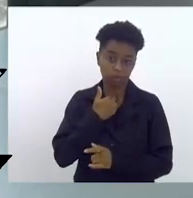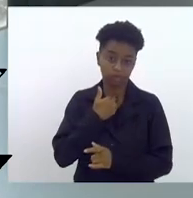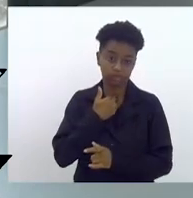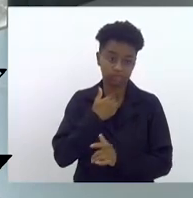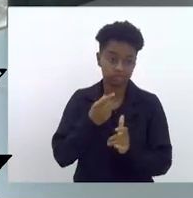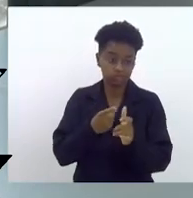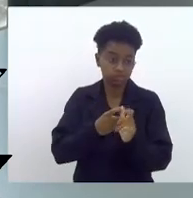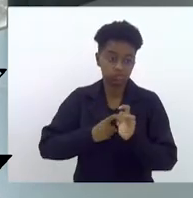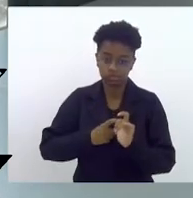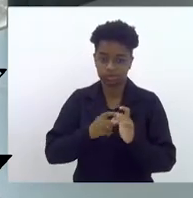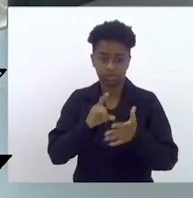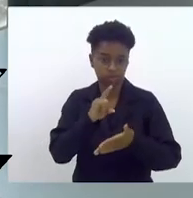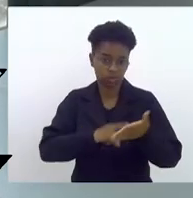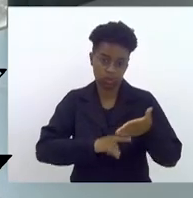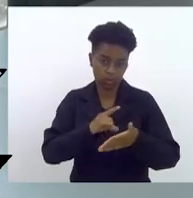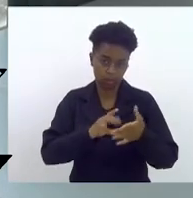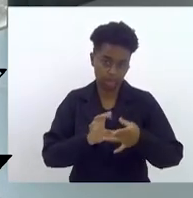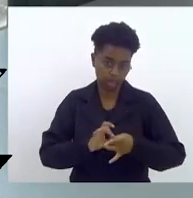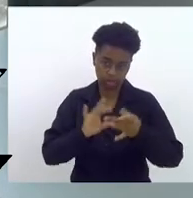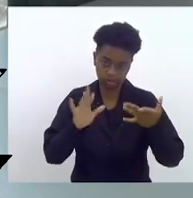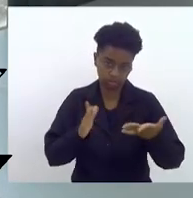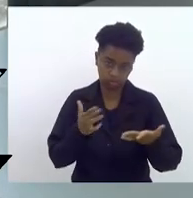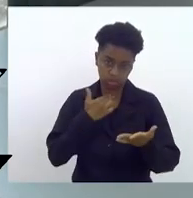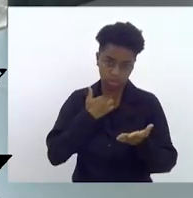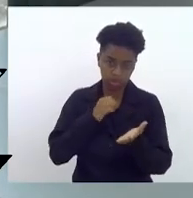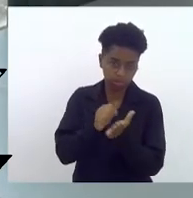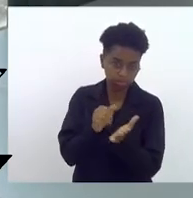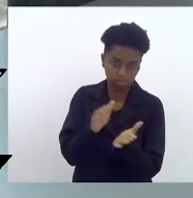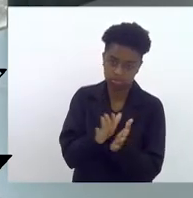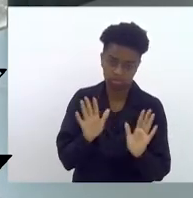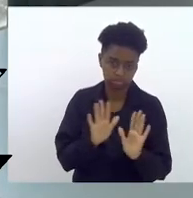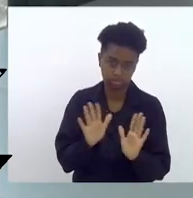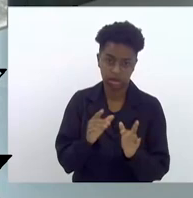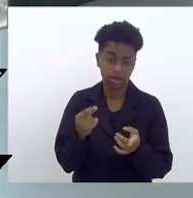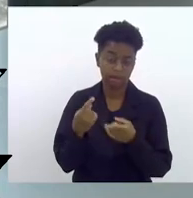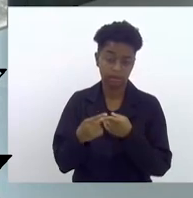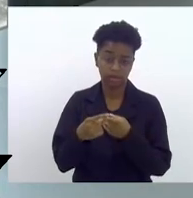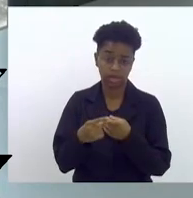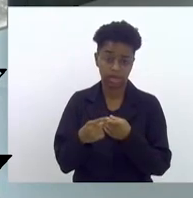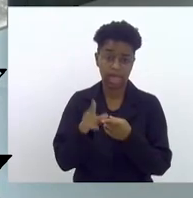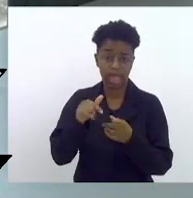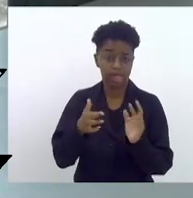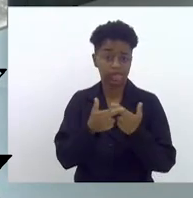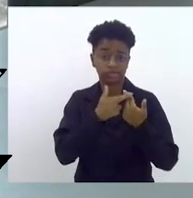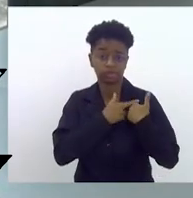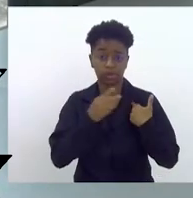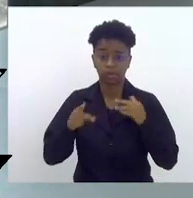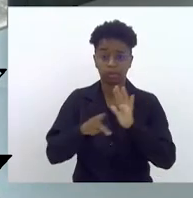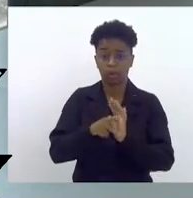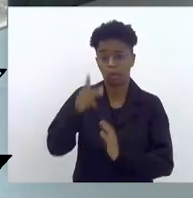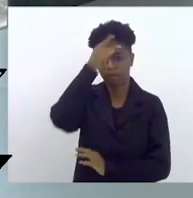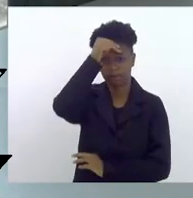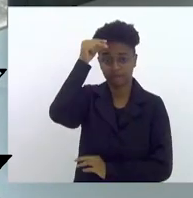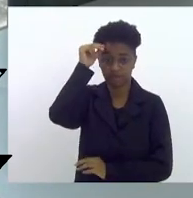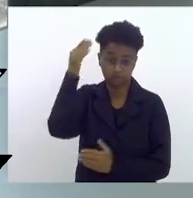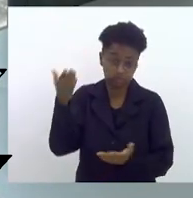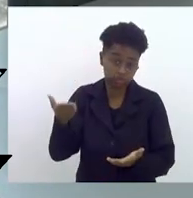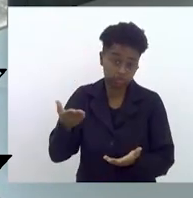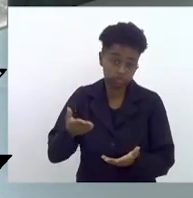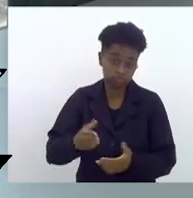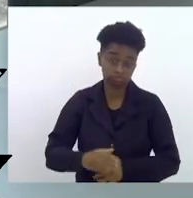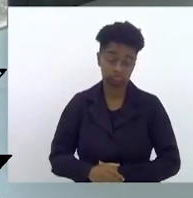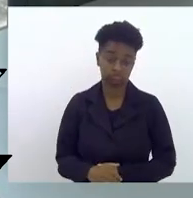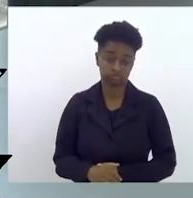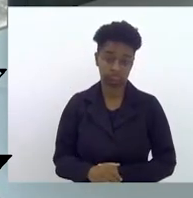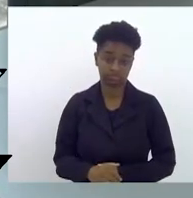suspensão como como pena a suspensão não vai lá porque quem dá alvará não é o governo não é o governo do estado é o governo Municipal